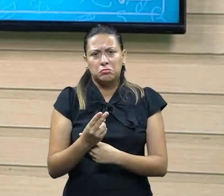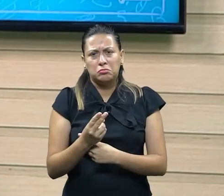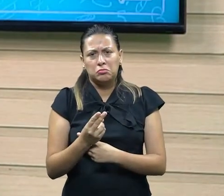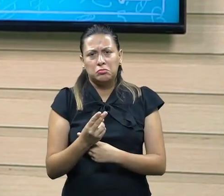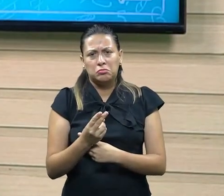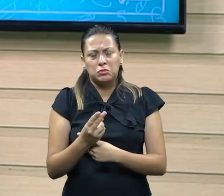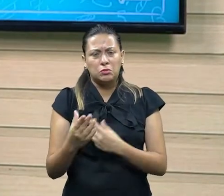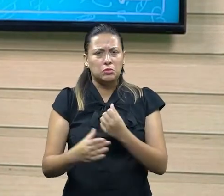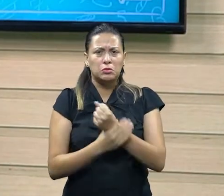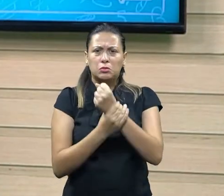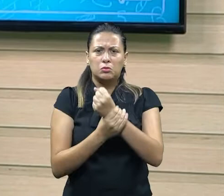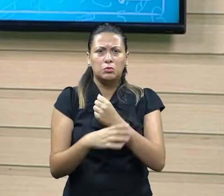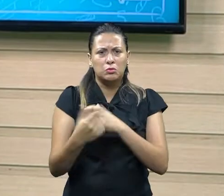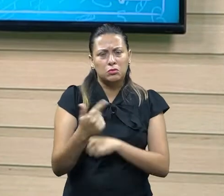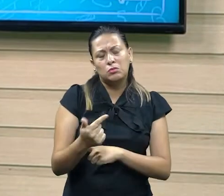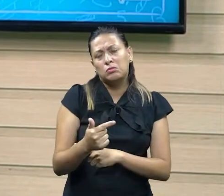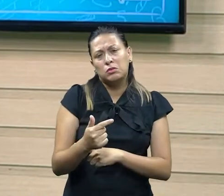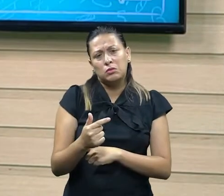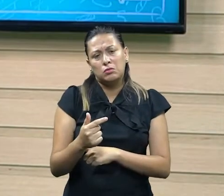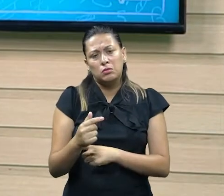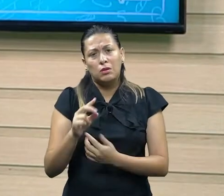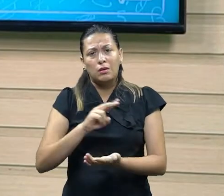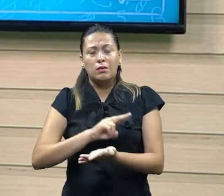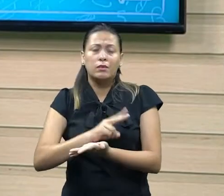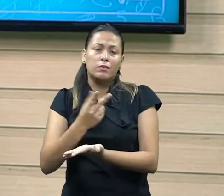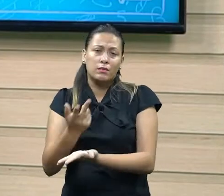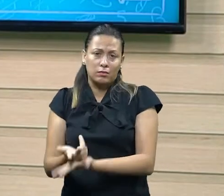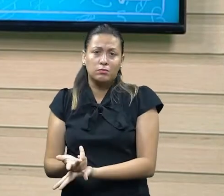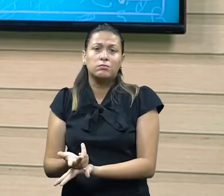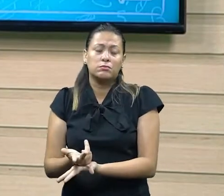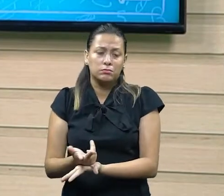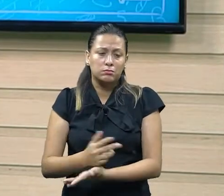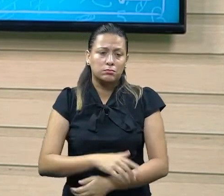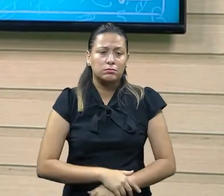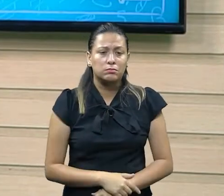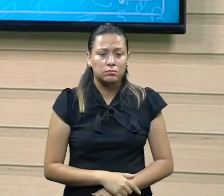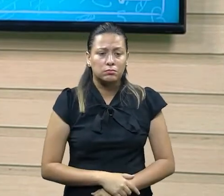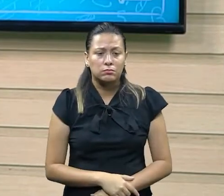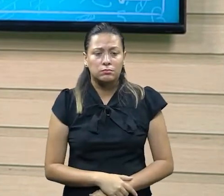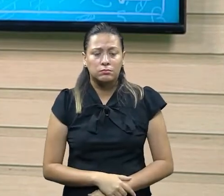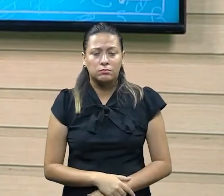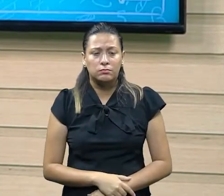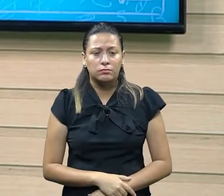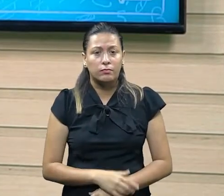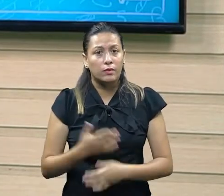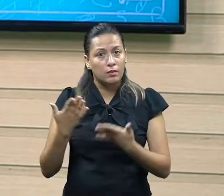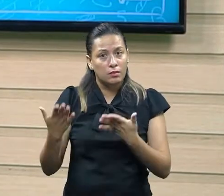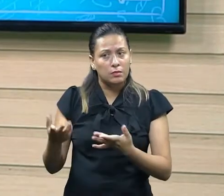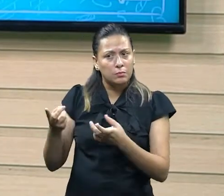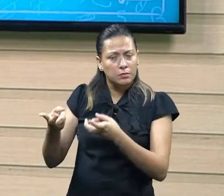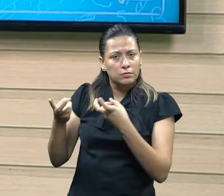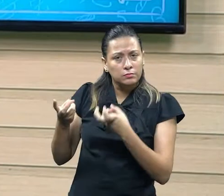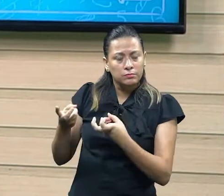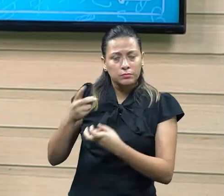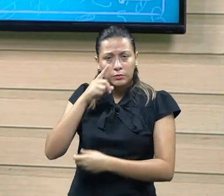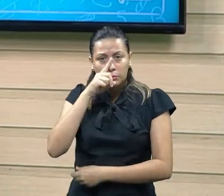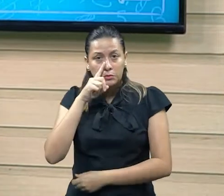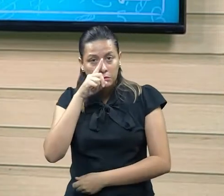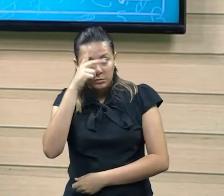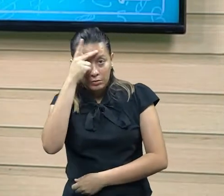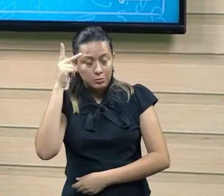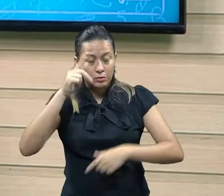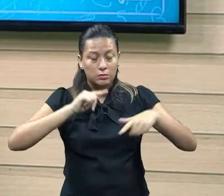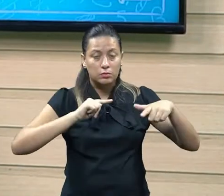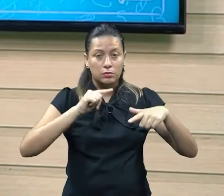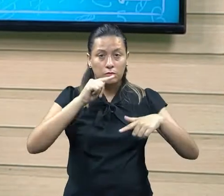utilizado, tá, o risco de queda, estamos aqui vendo apenas os riscos em que o trabalhador se